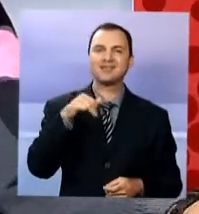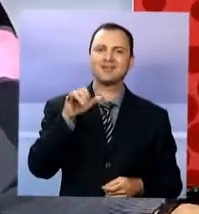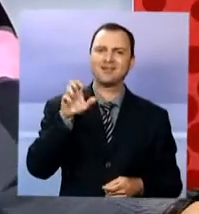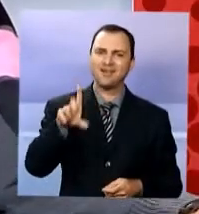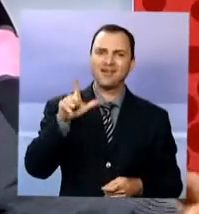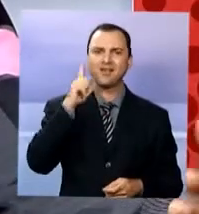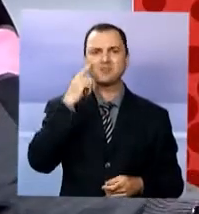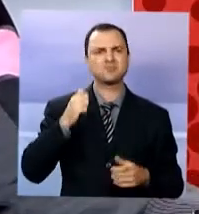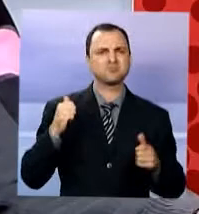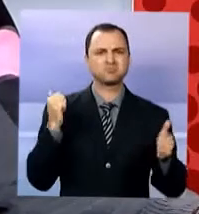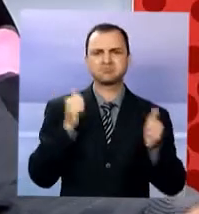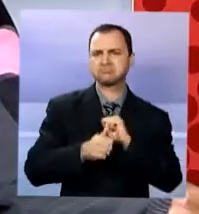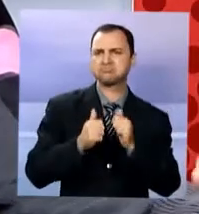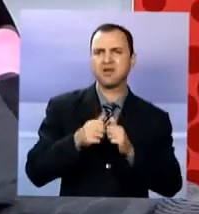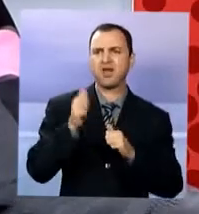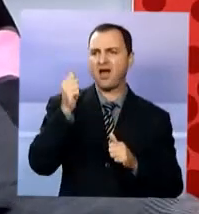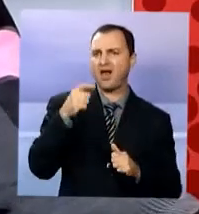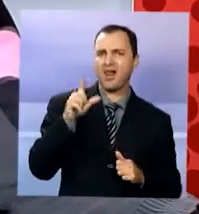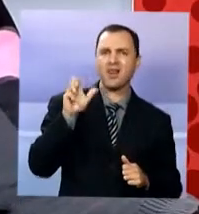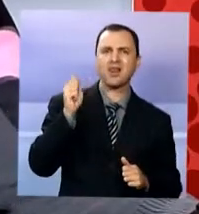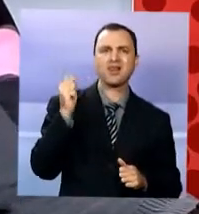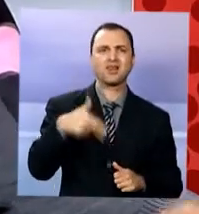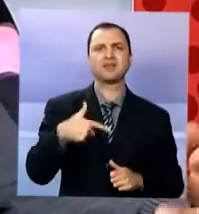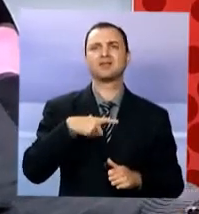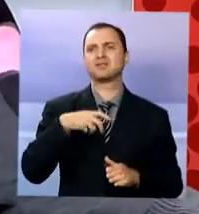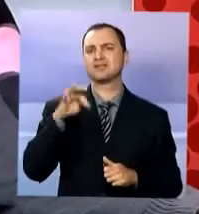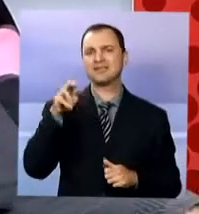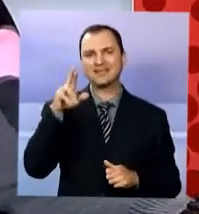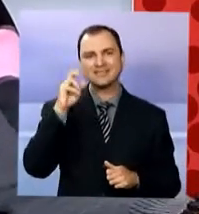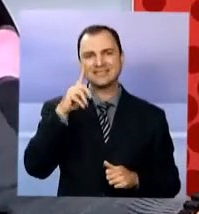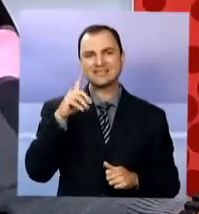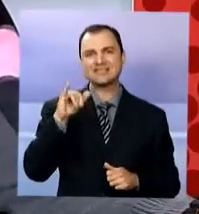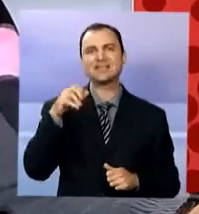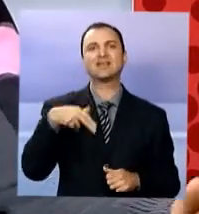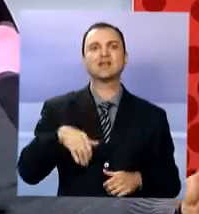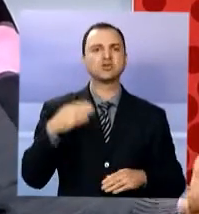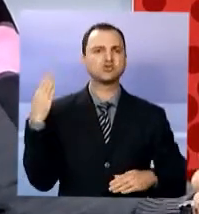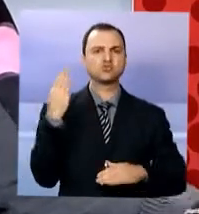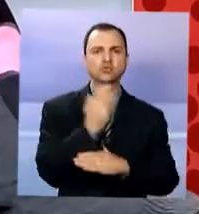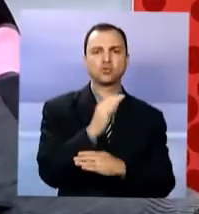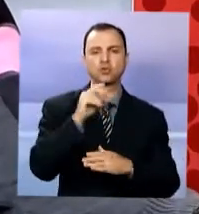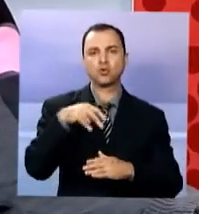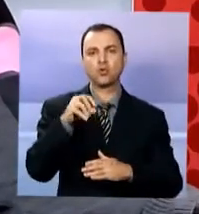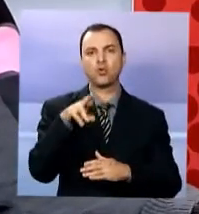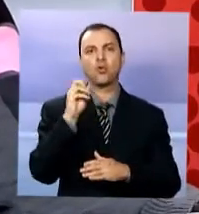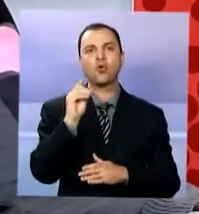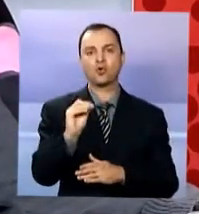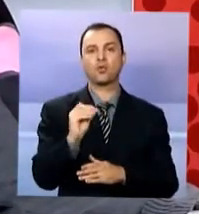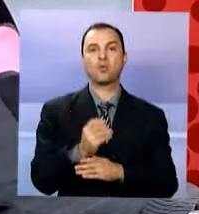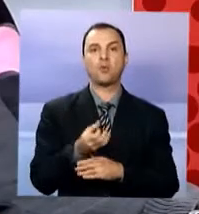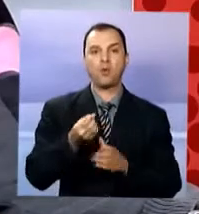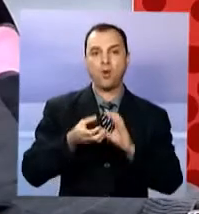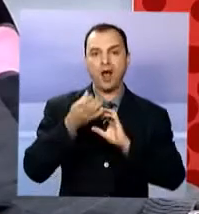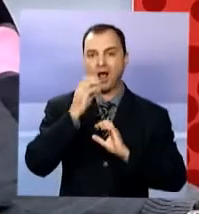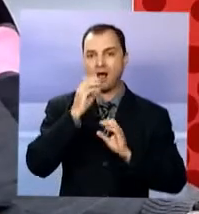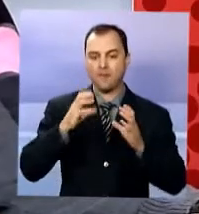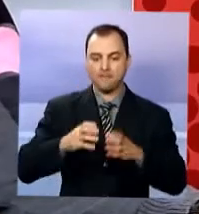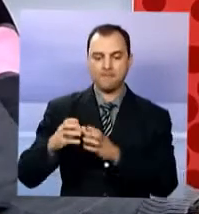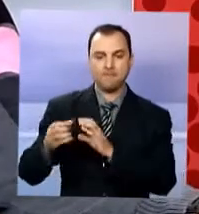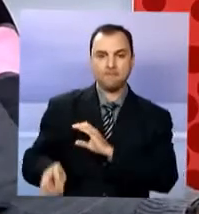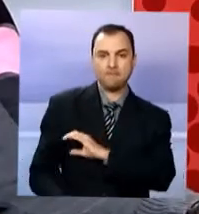no atletismo a gente tem o Alan tem a Terezinha Tenório no judô tem Abbott aqui tem tem